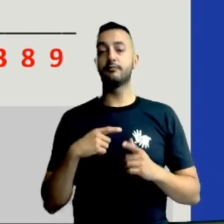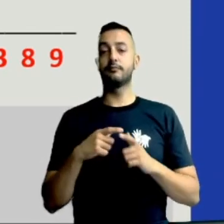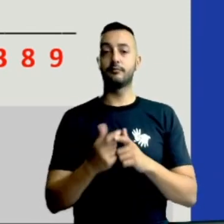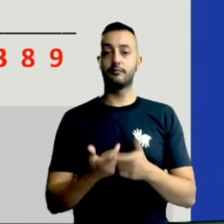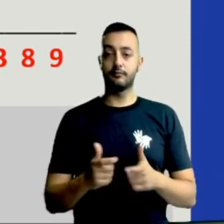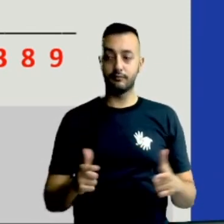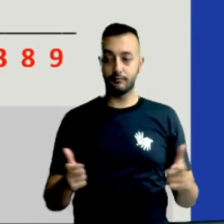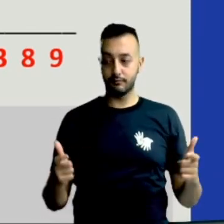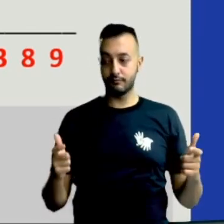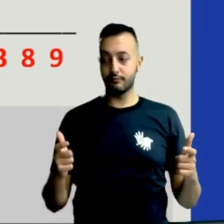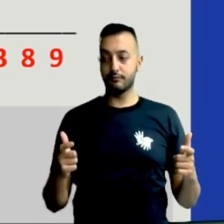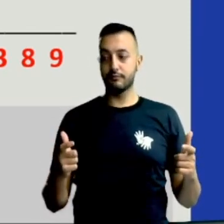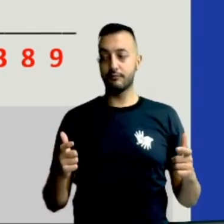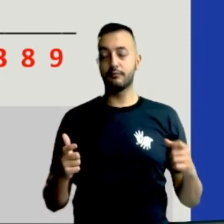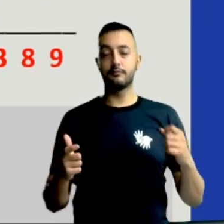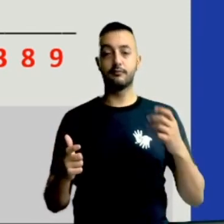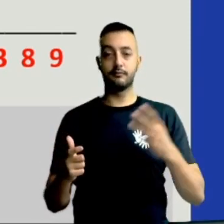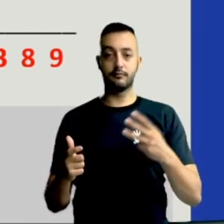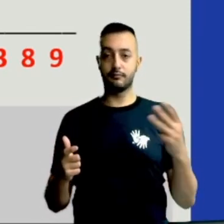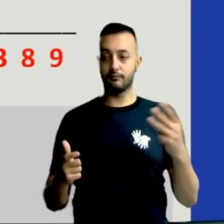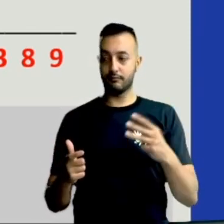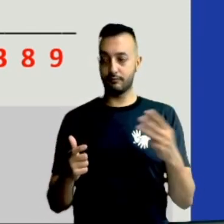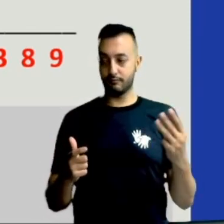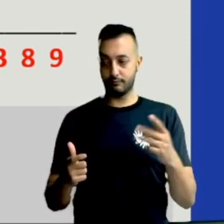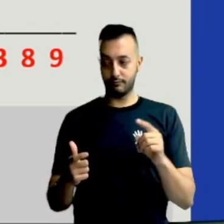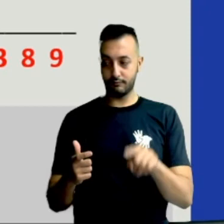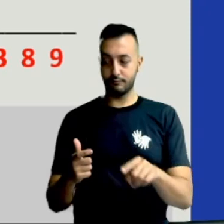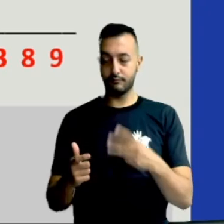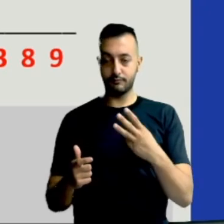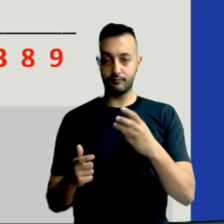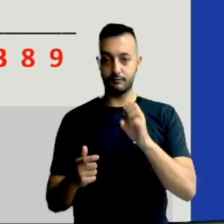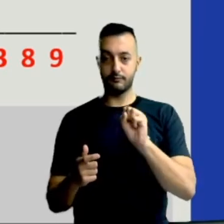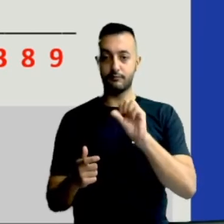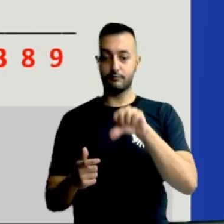aumento populacional de